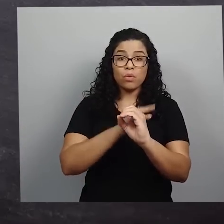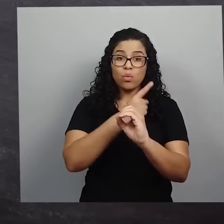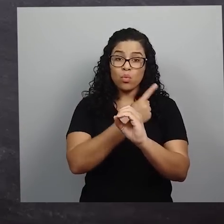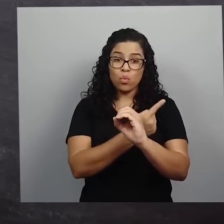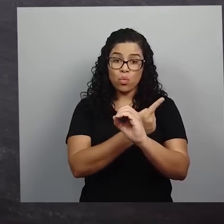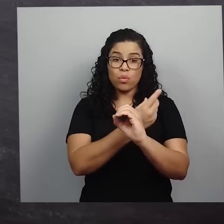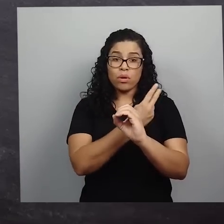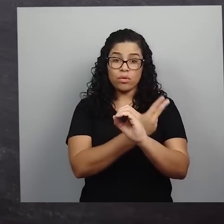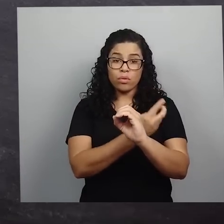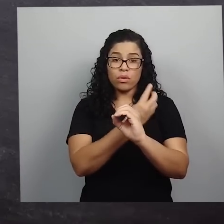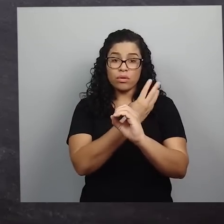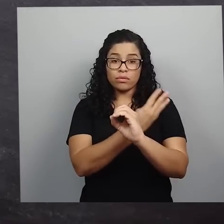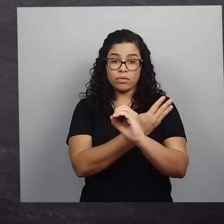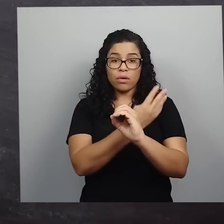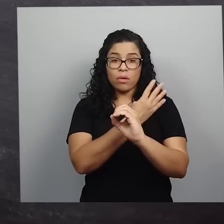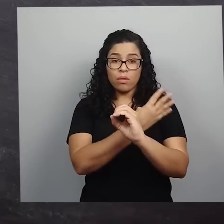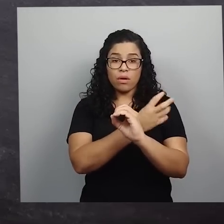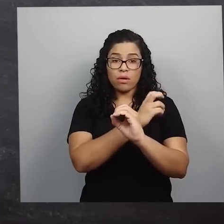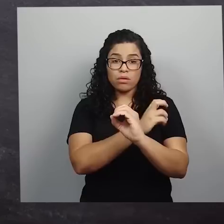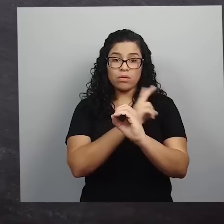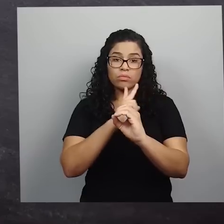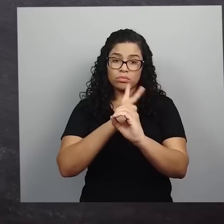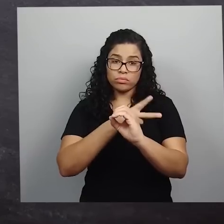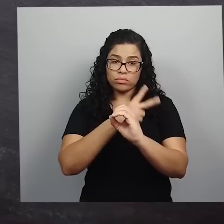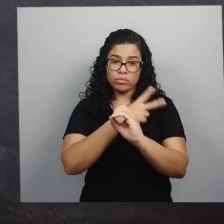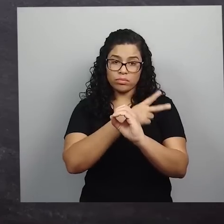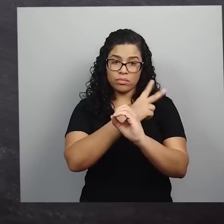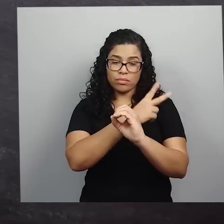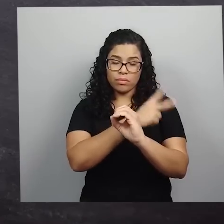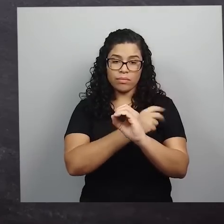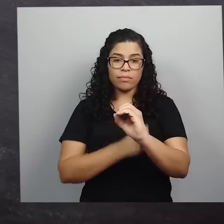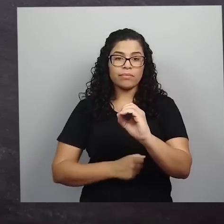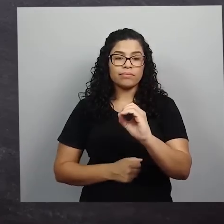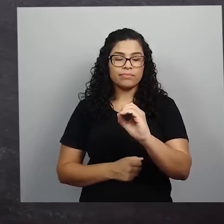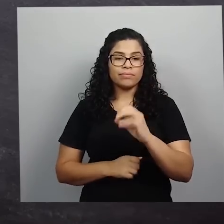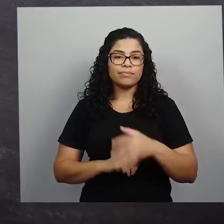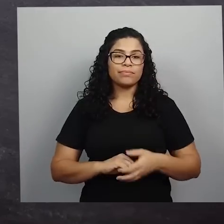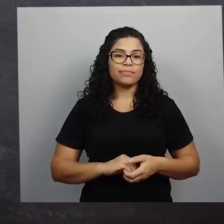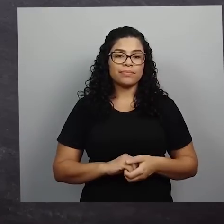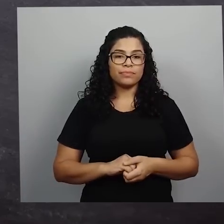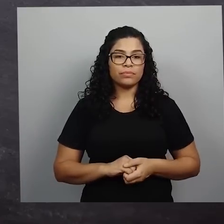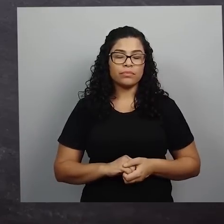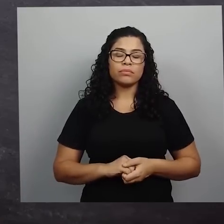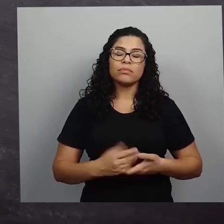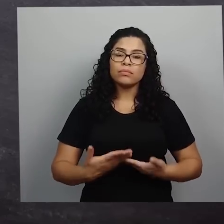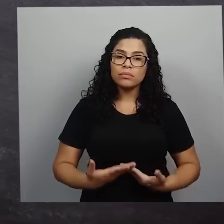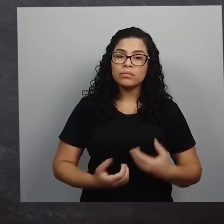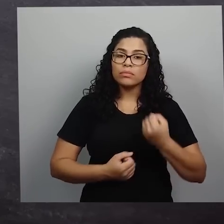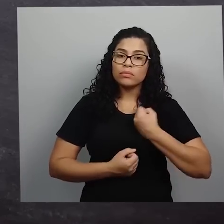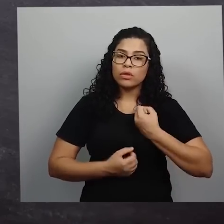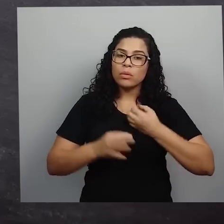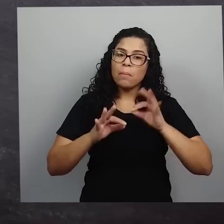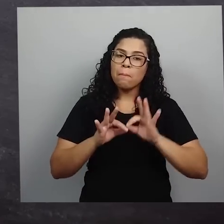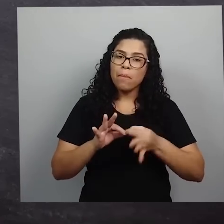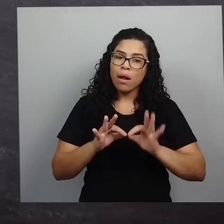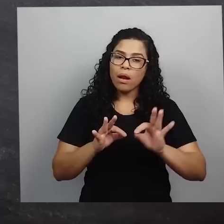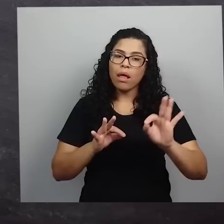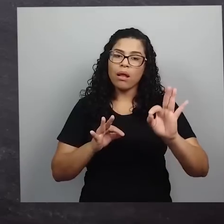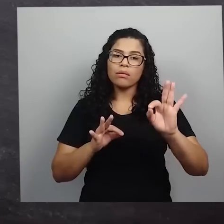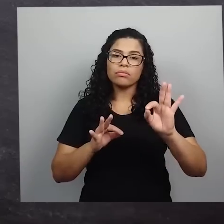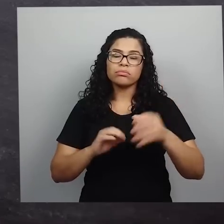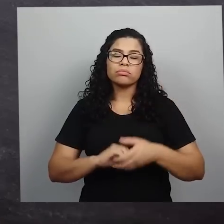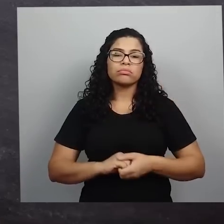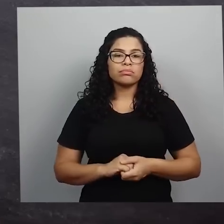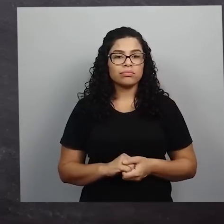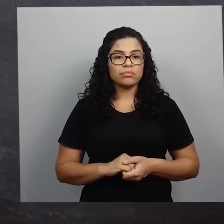outro uma questão de serem infinitos. Nós não conhecemos o fim, tanto